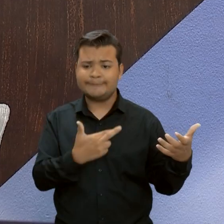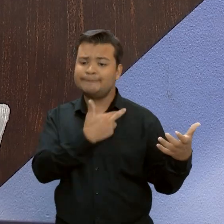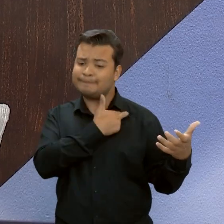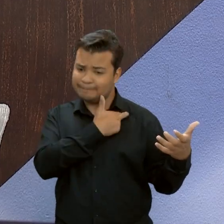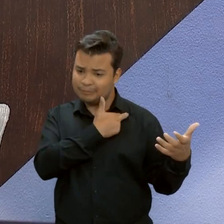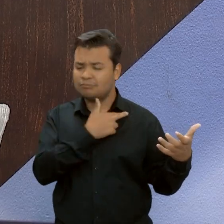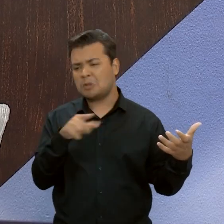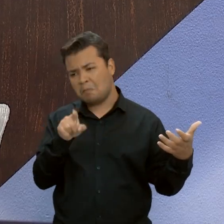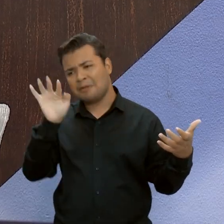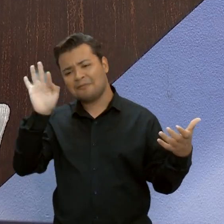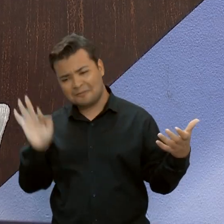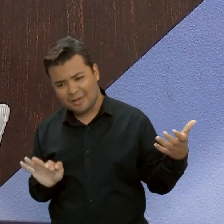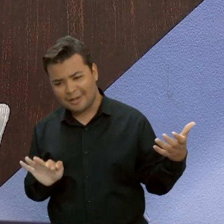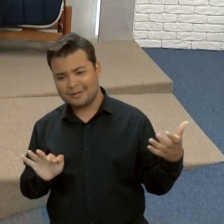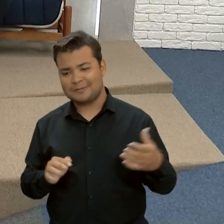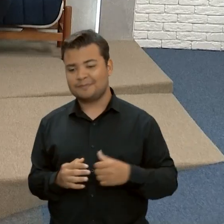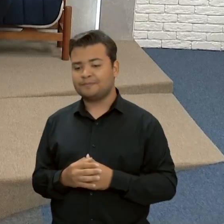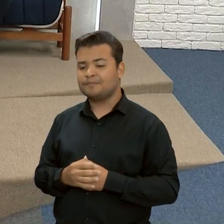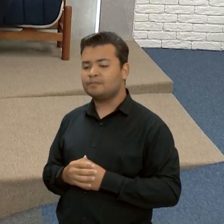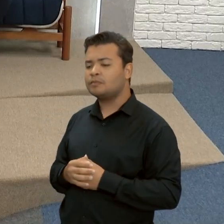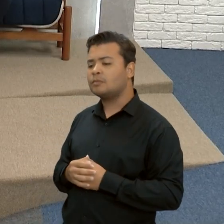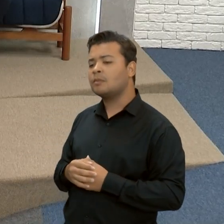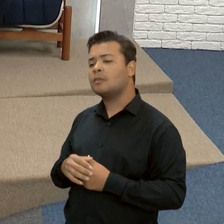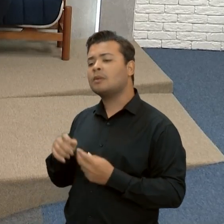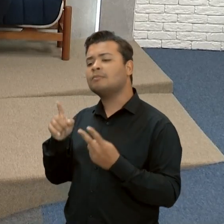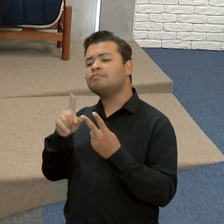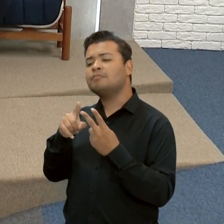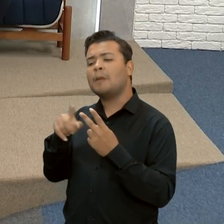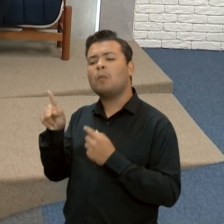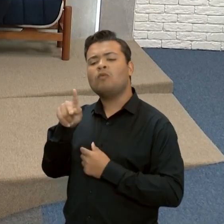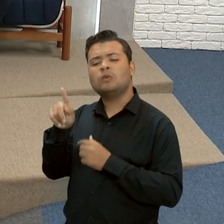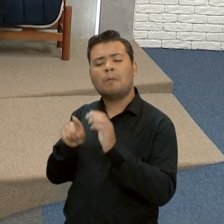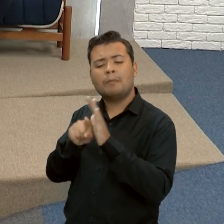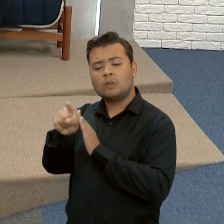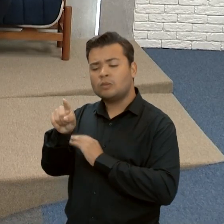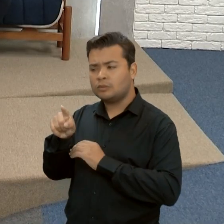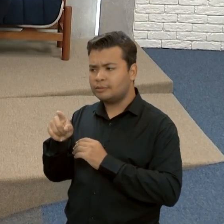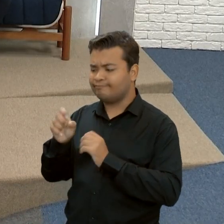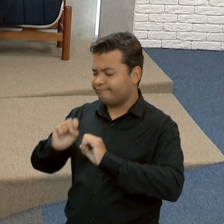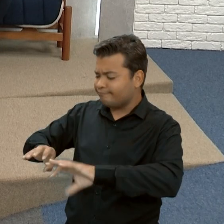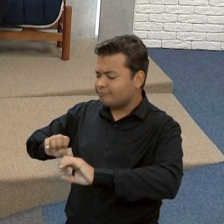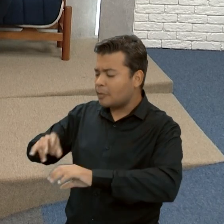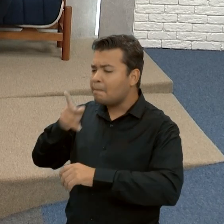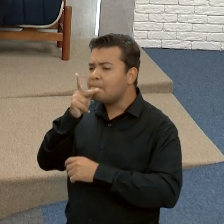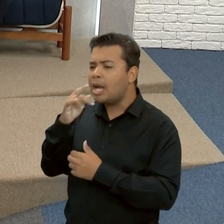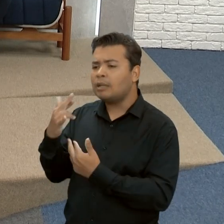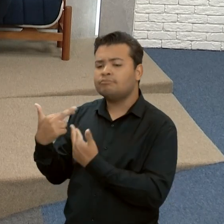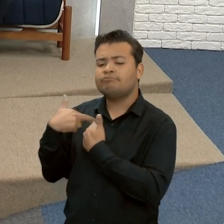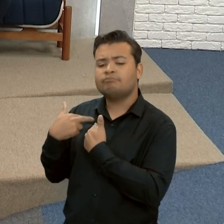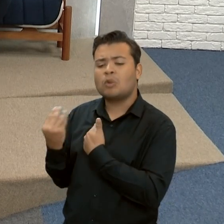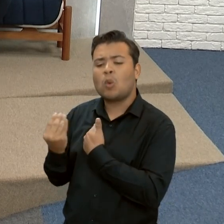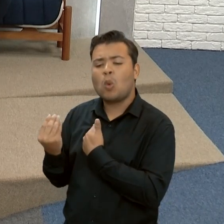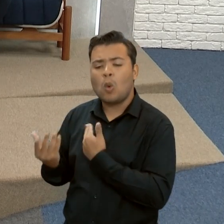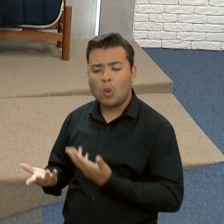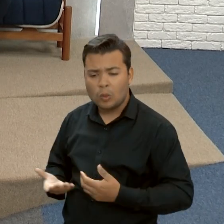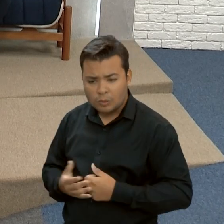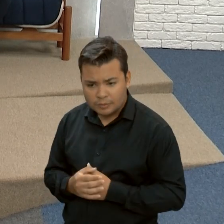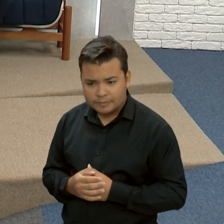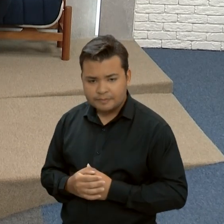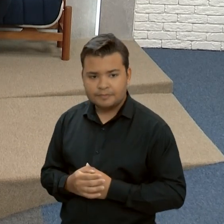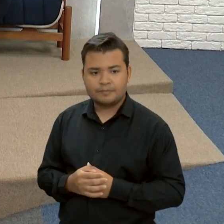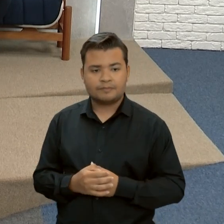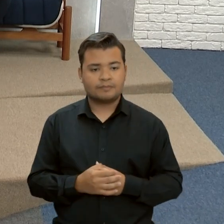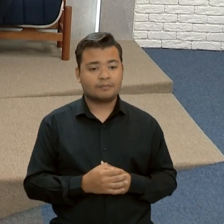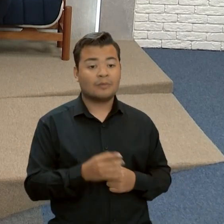nessa educação, professora, qual que é o papel realmente ali do pai? Na verdade, vocês propõem a questão